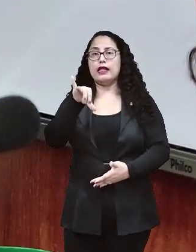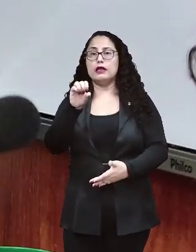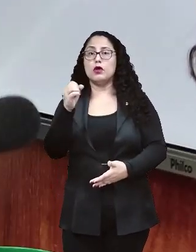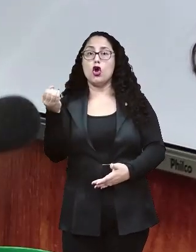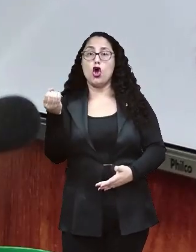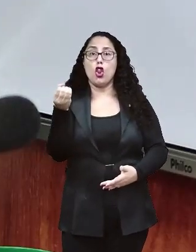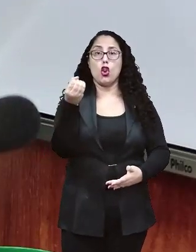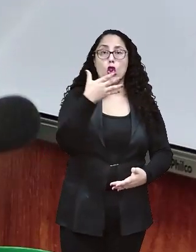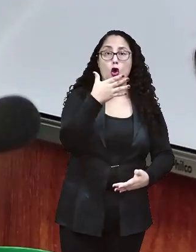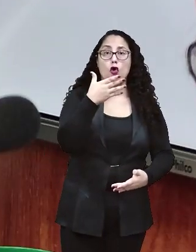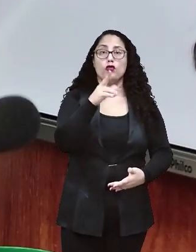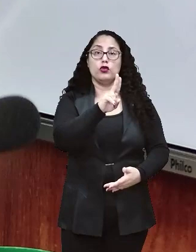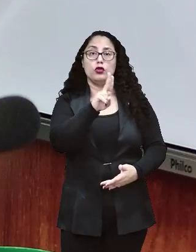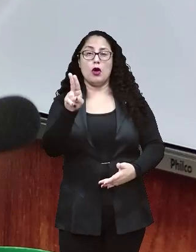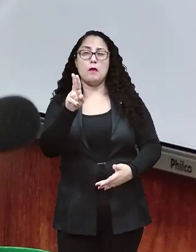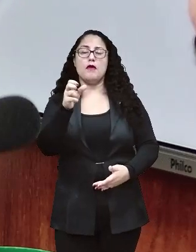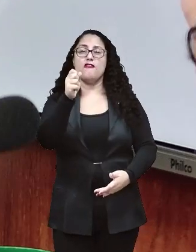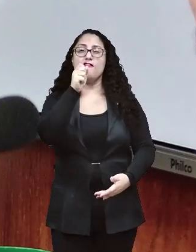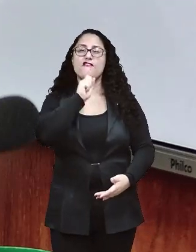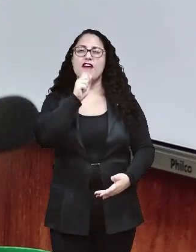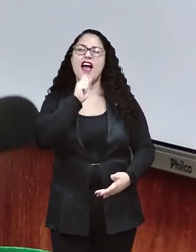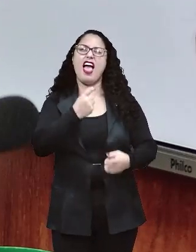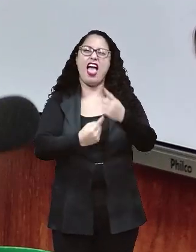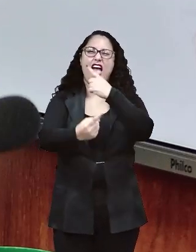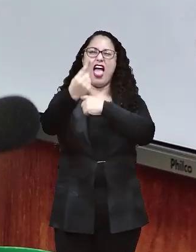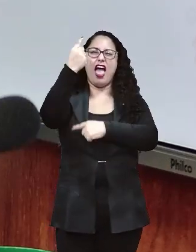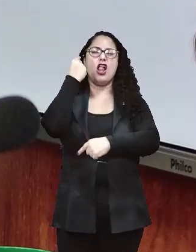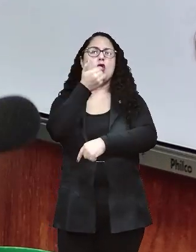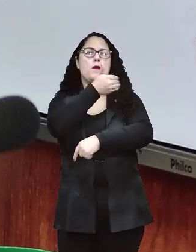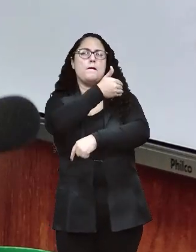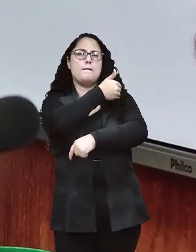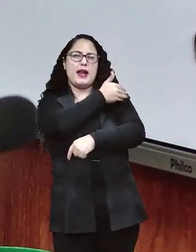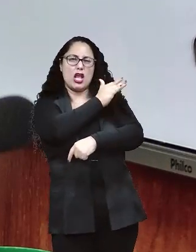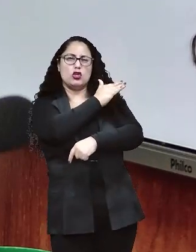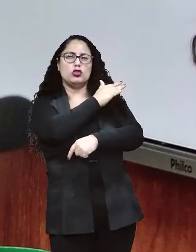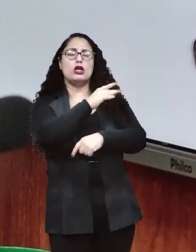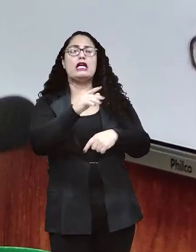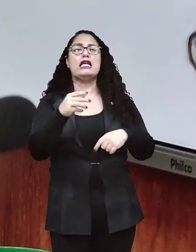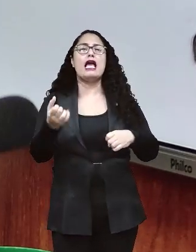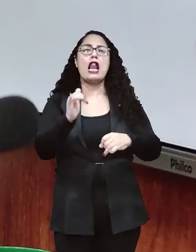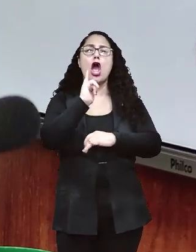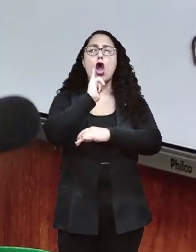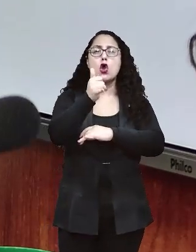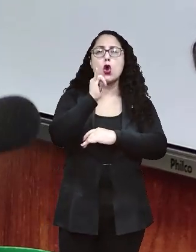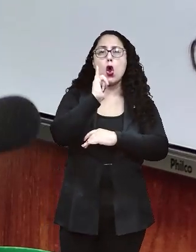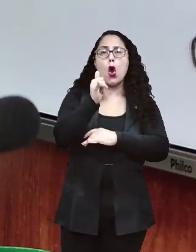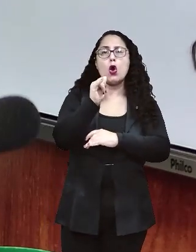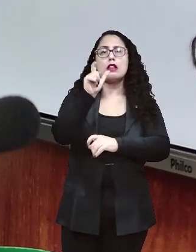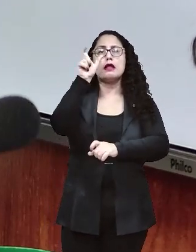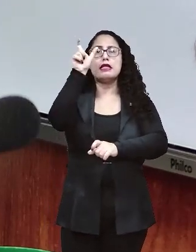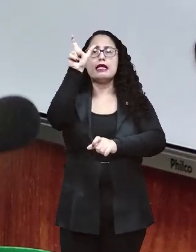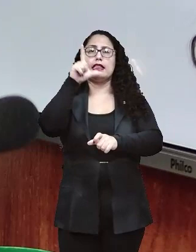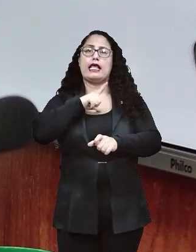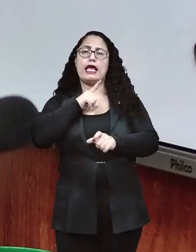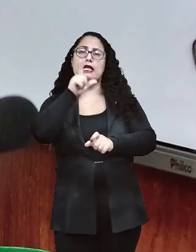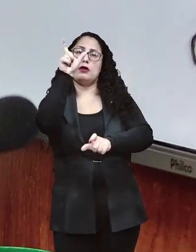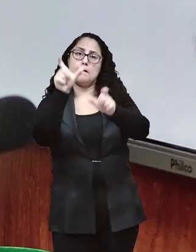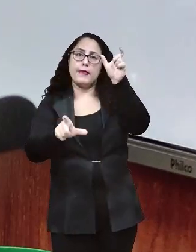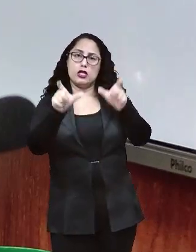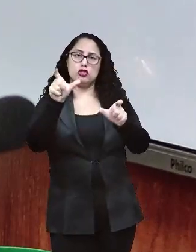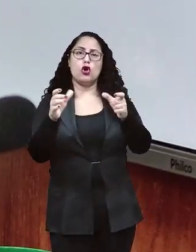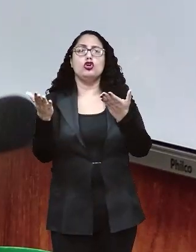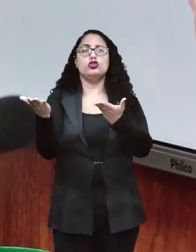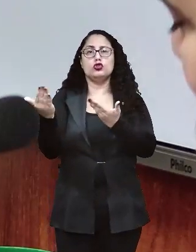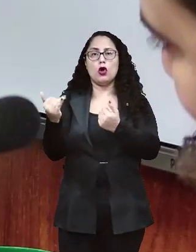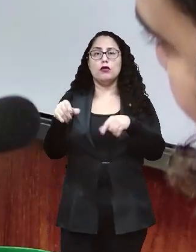para um velho preconceito, né, e aí ela conta, assim, inclusive tem depoimentos de pessoas, tanto